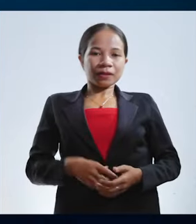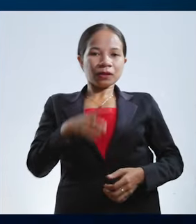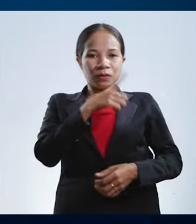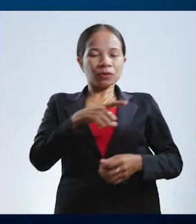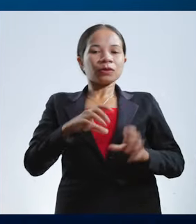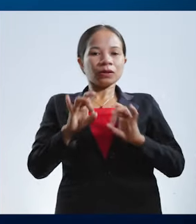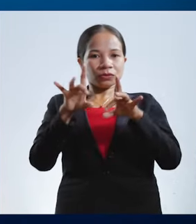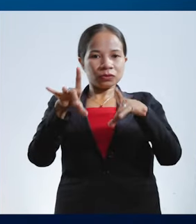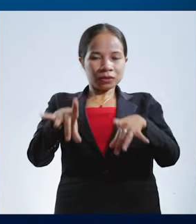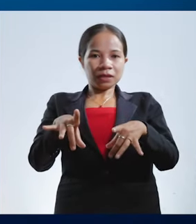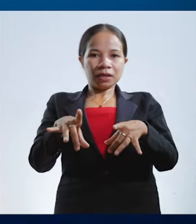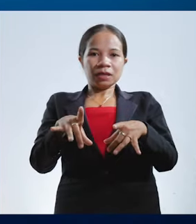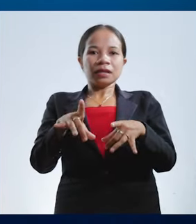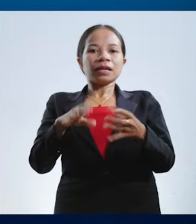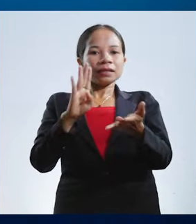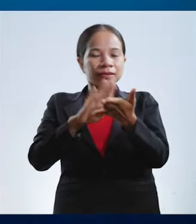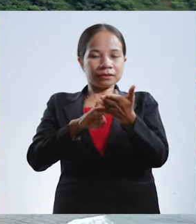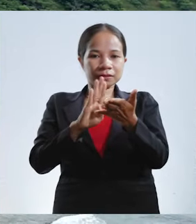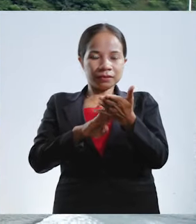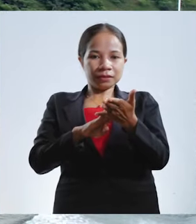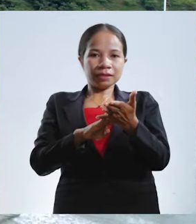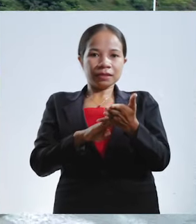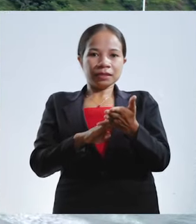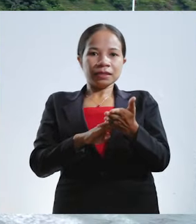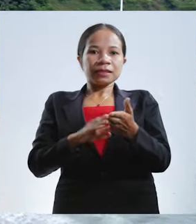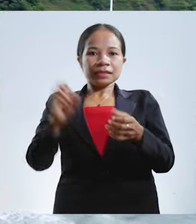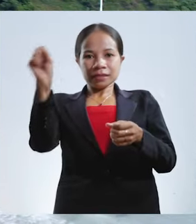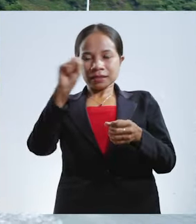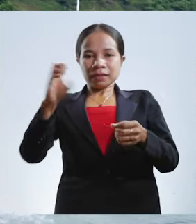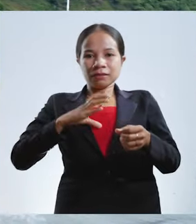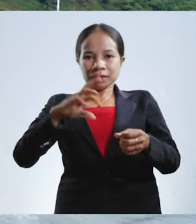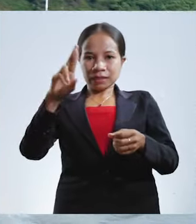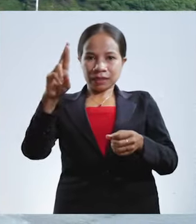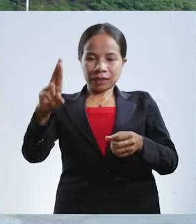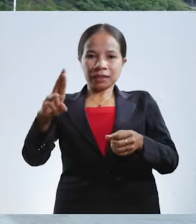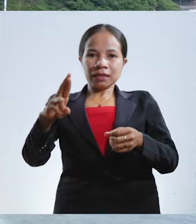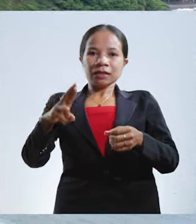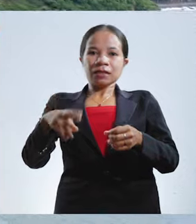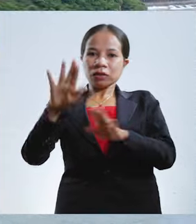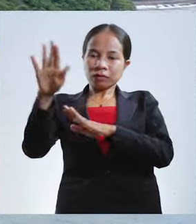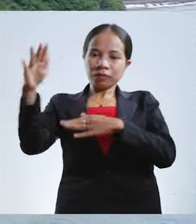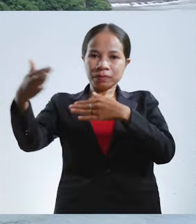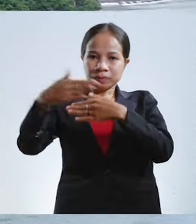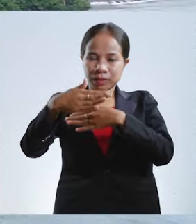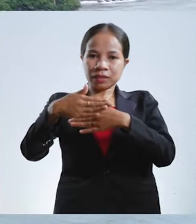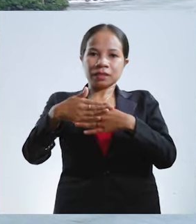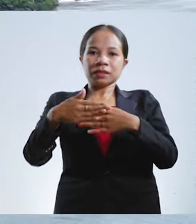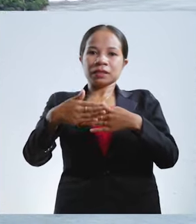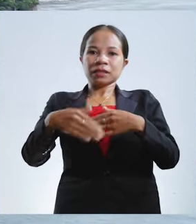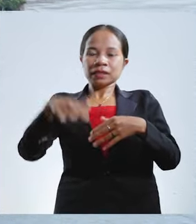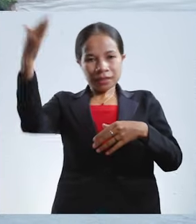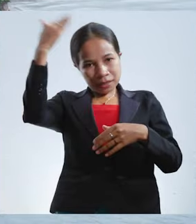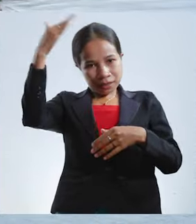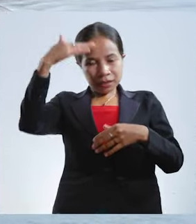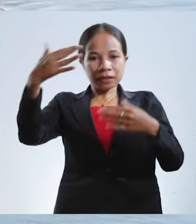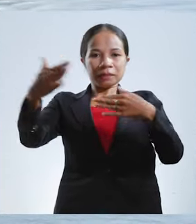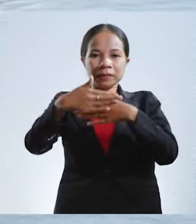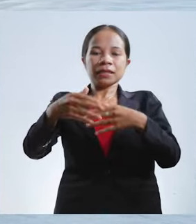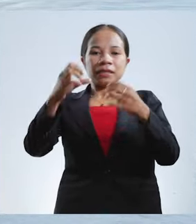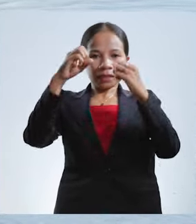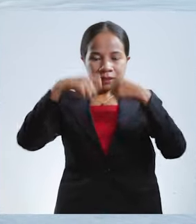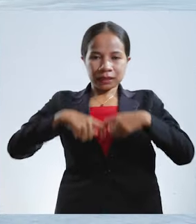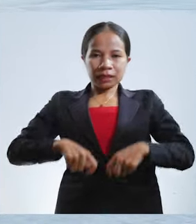Logo Australia Awards Scholarship. Statua Cristo Rey Ihefo Fatukama Nihemeteng